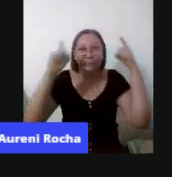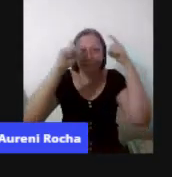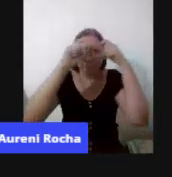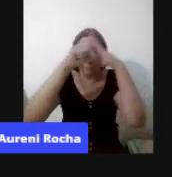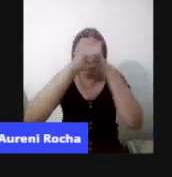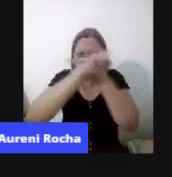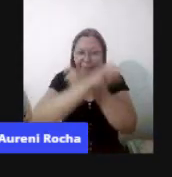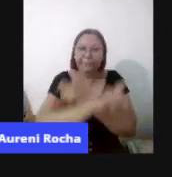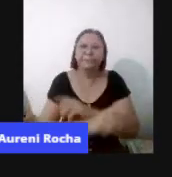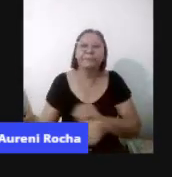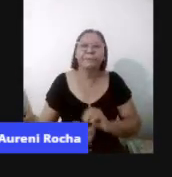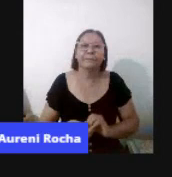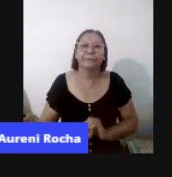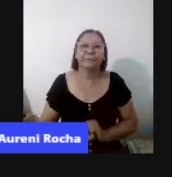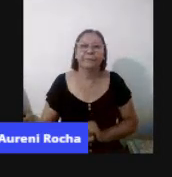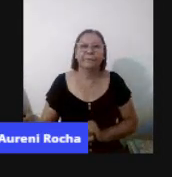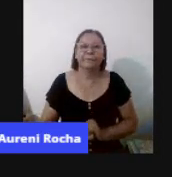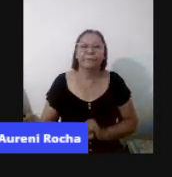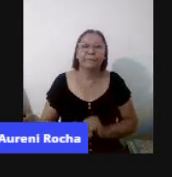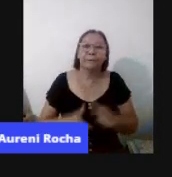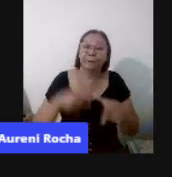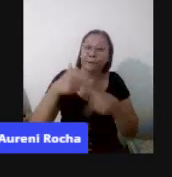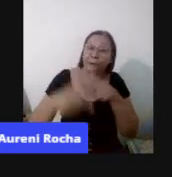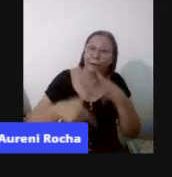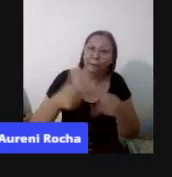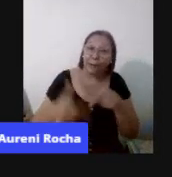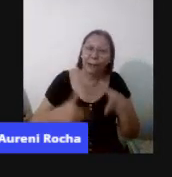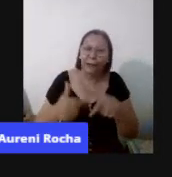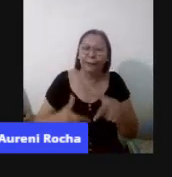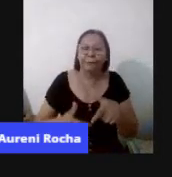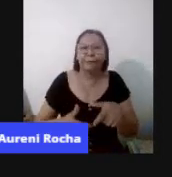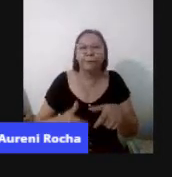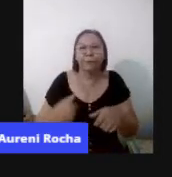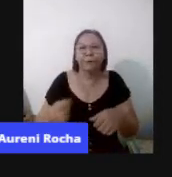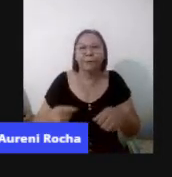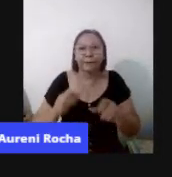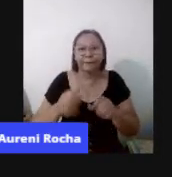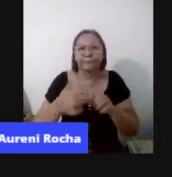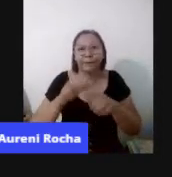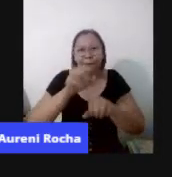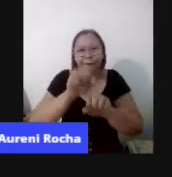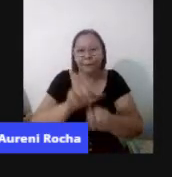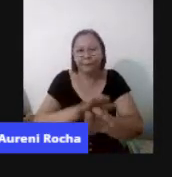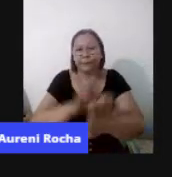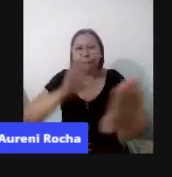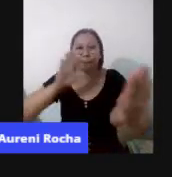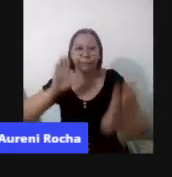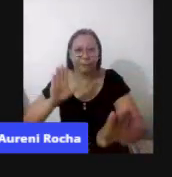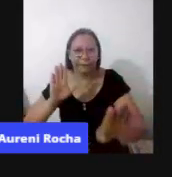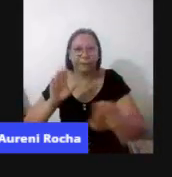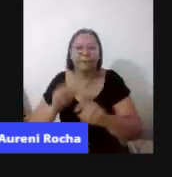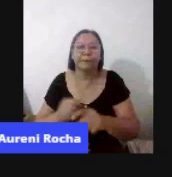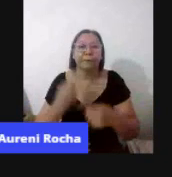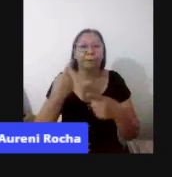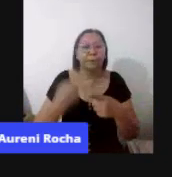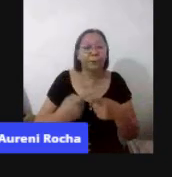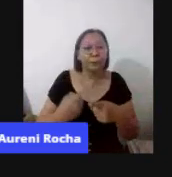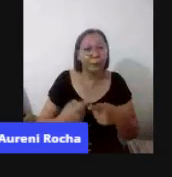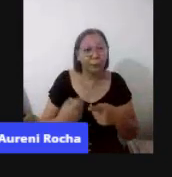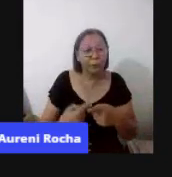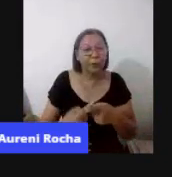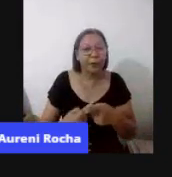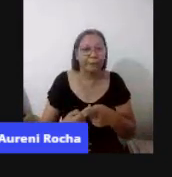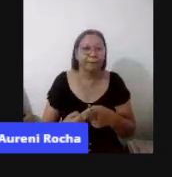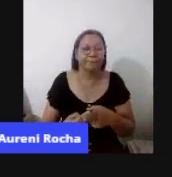com essa realidade da aula remota. Por quê? Nós sabemos que a